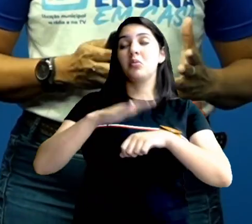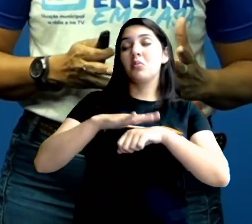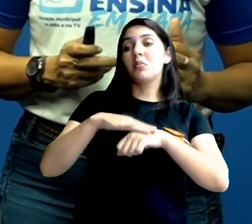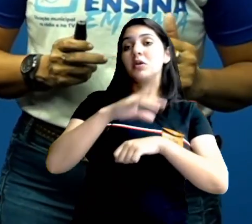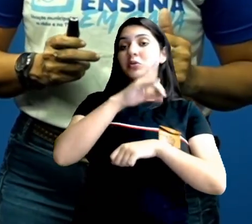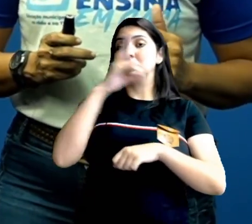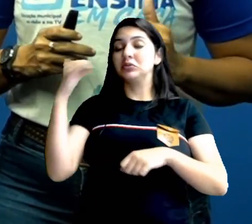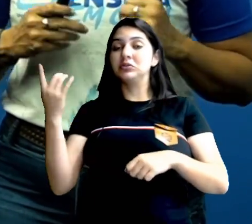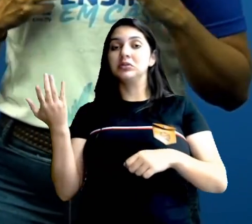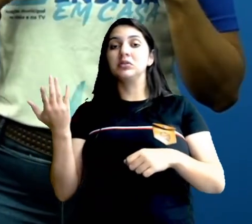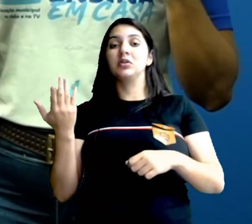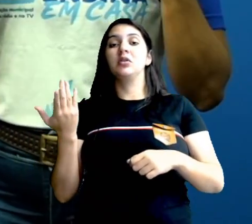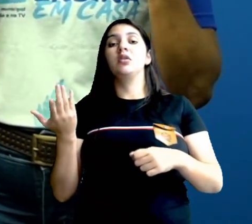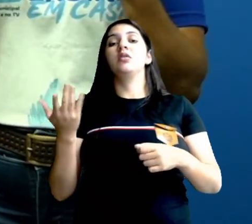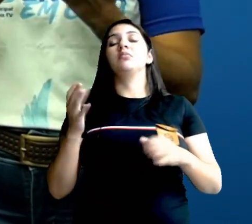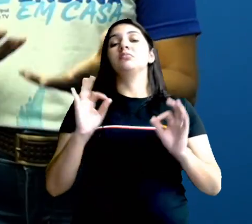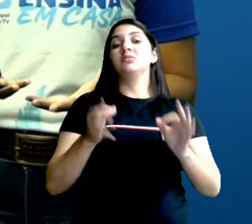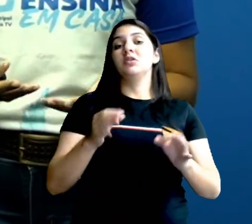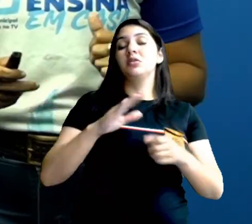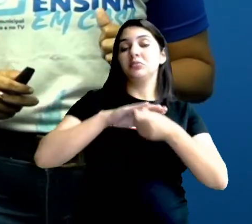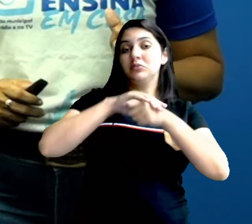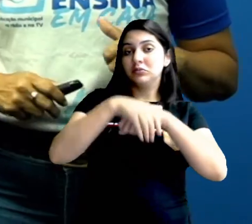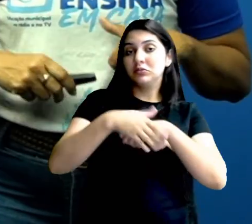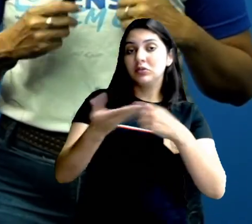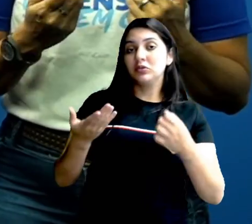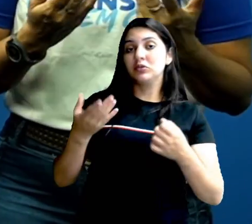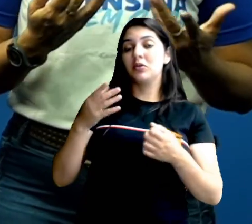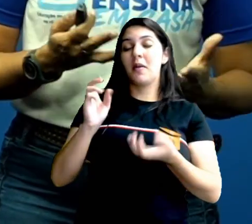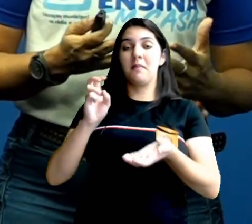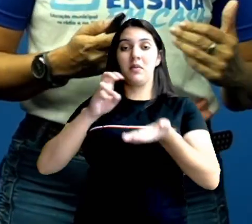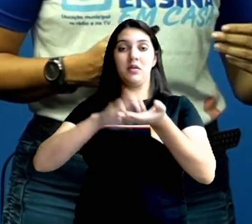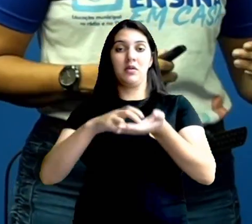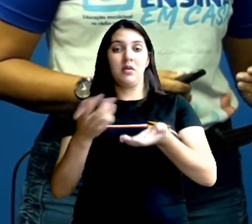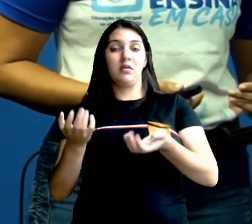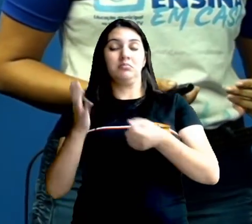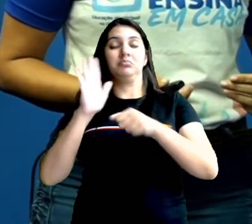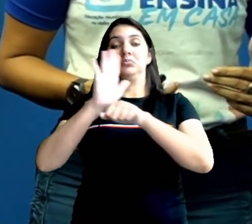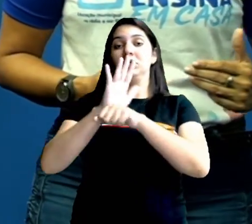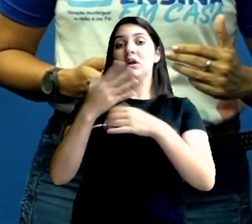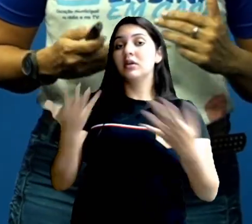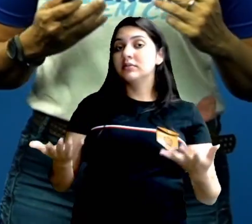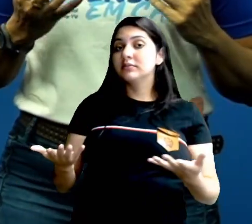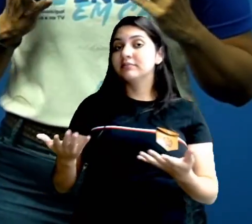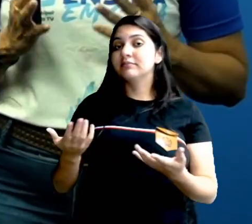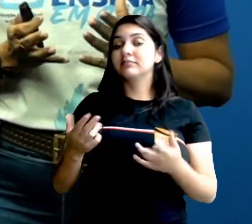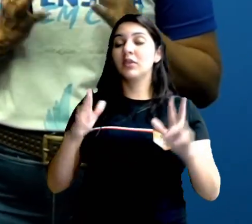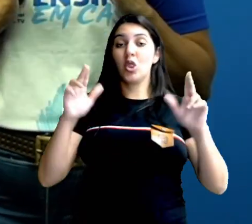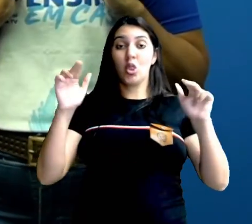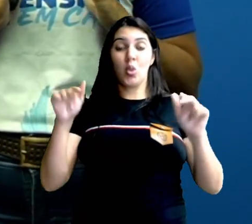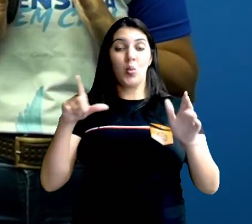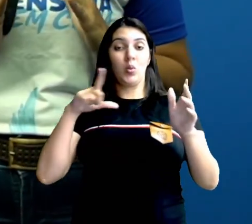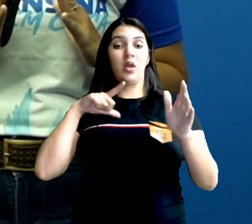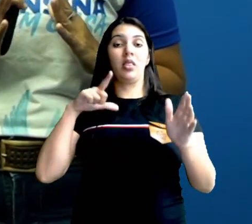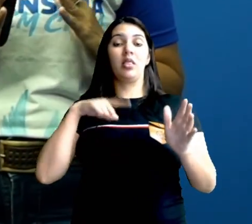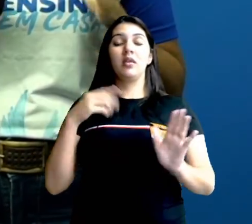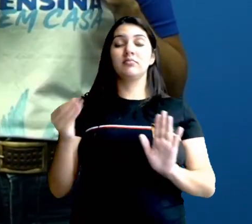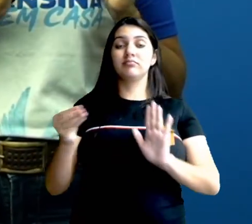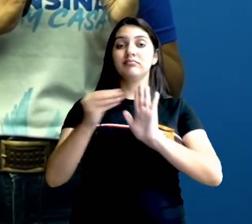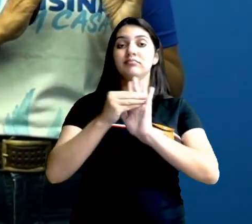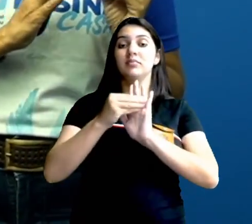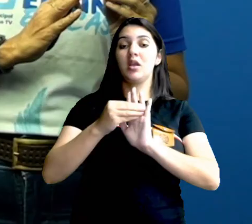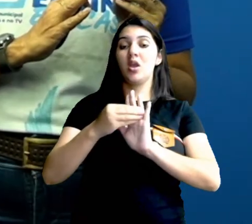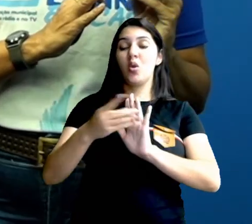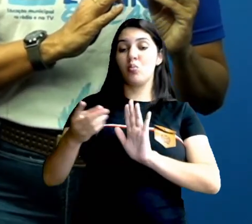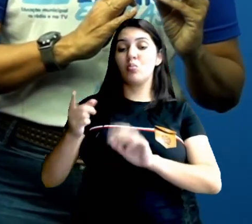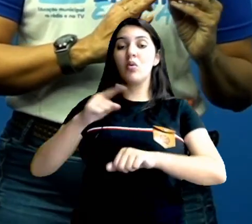certo dia, em uma noite, em uma manhã ou em uma tarde, nunca tem lá